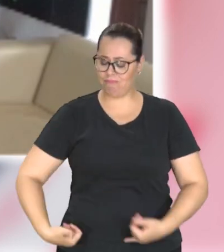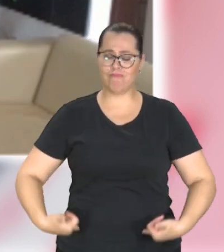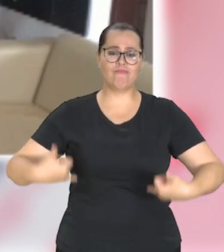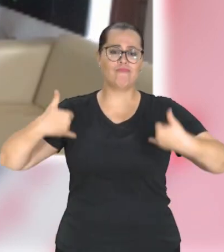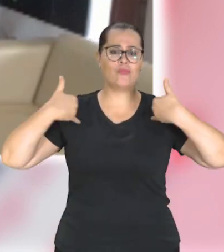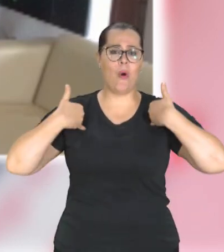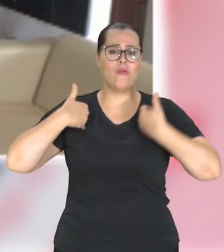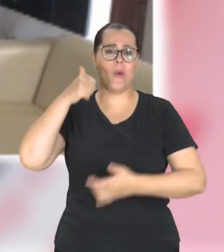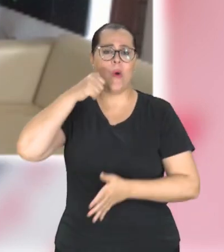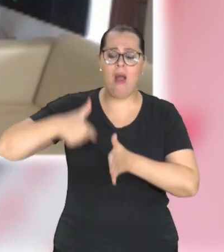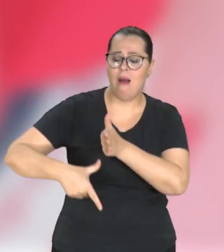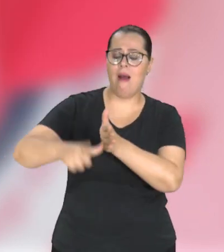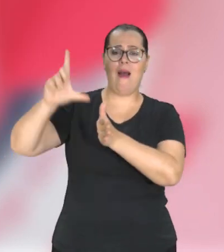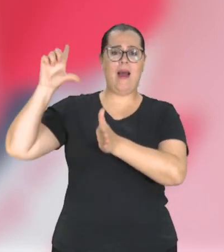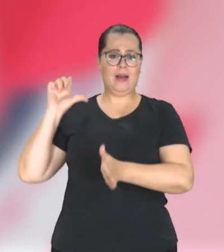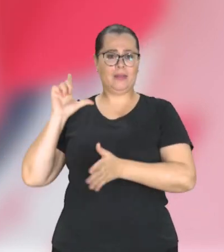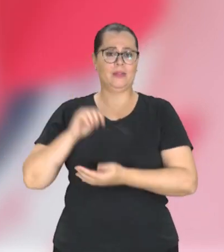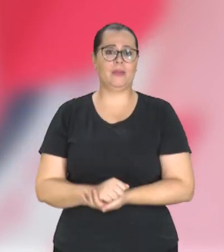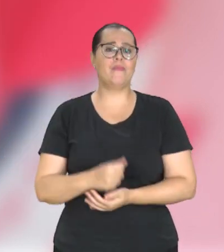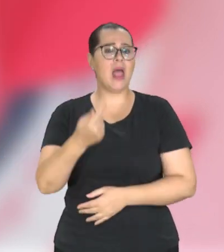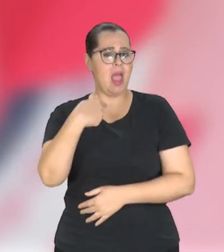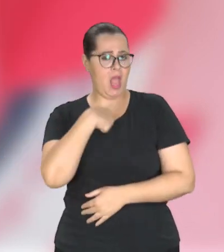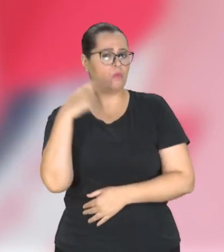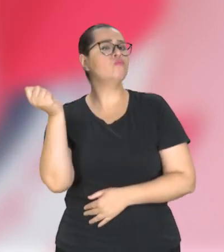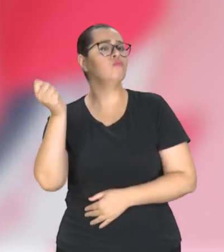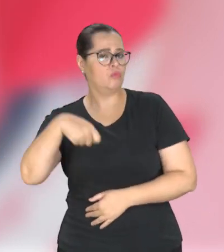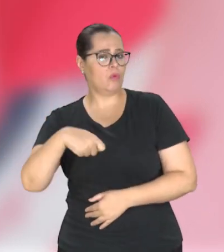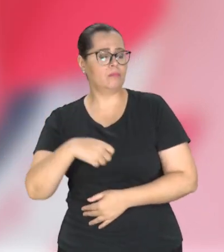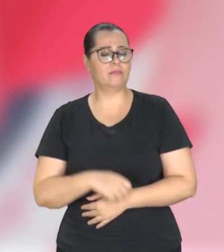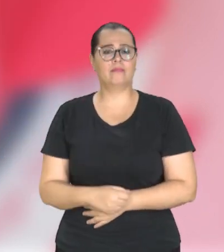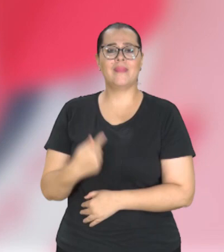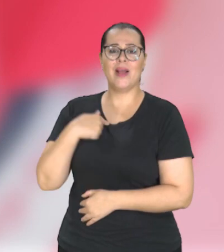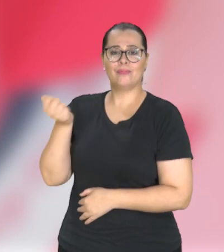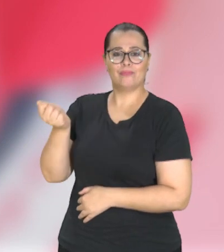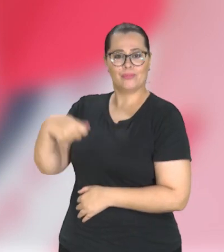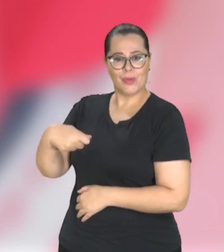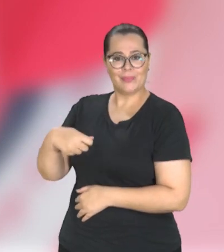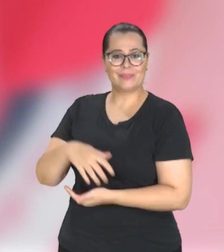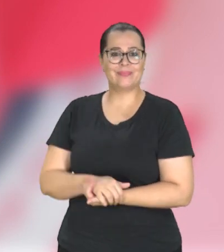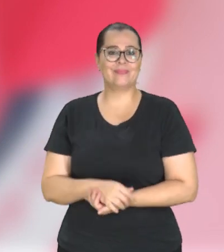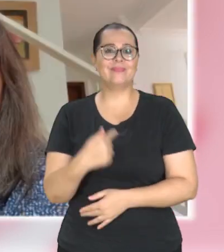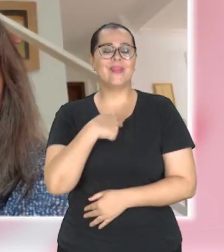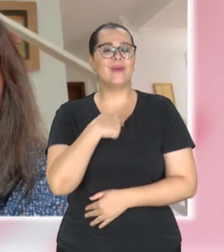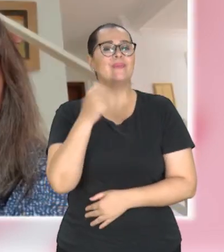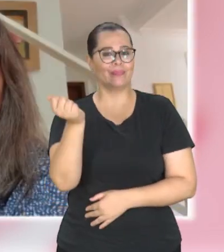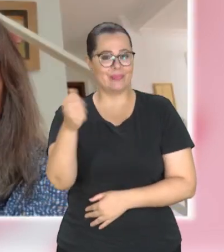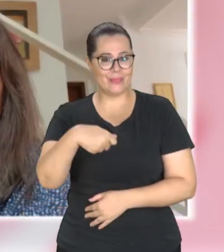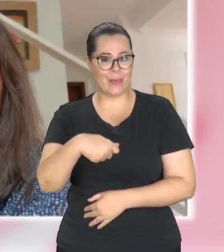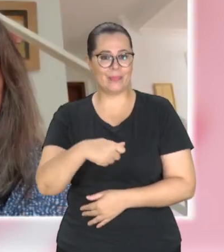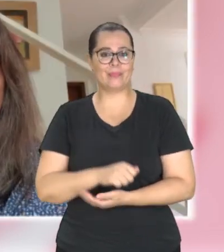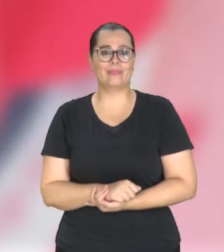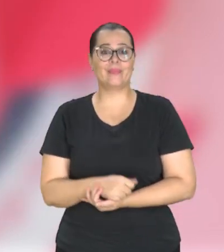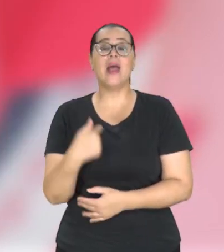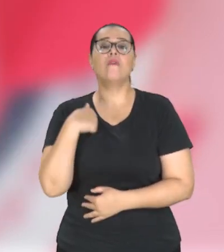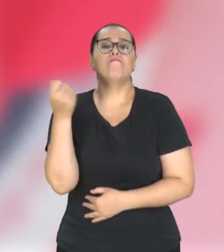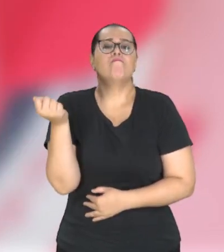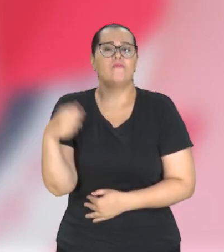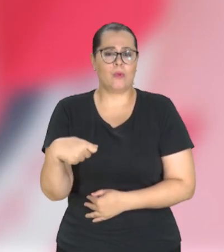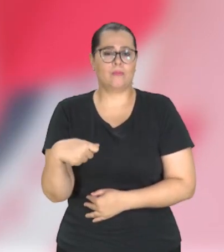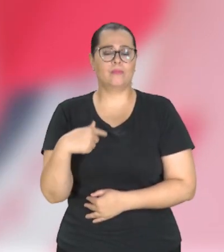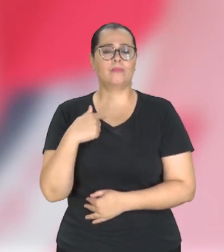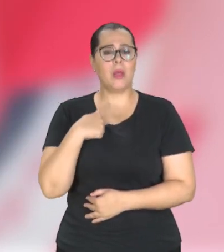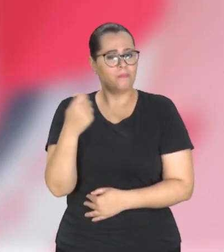honram as que nos precederam. Eu sou. Eu sou. Eu sou. Eu sou. Eu